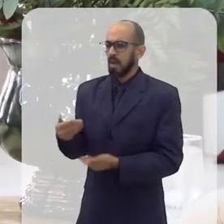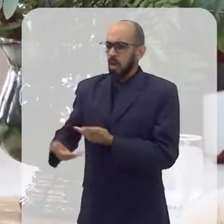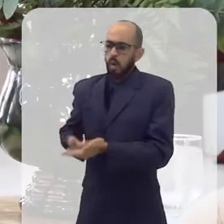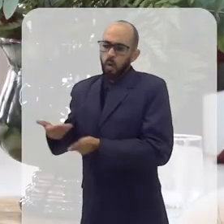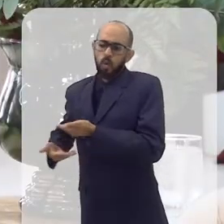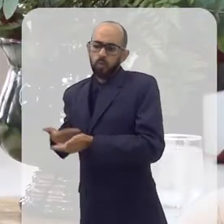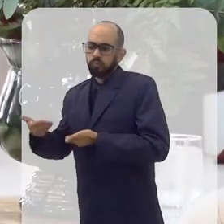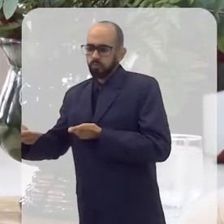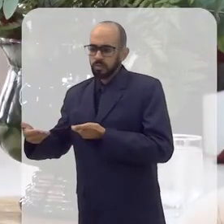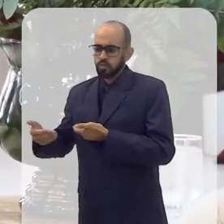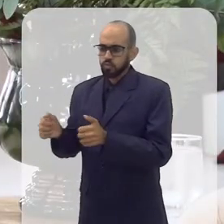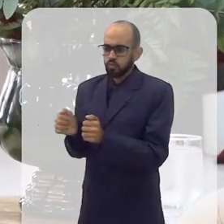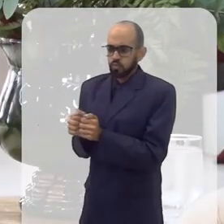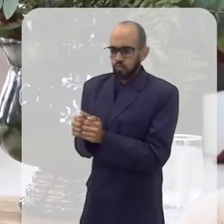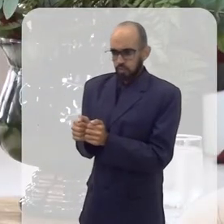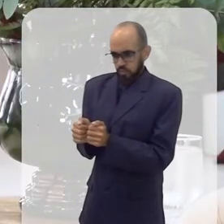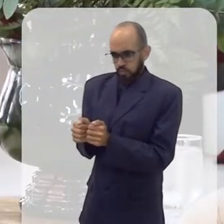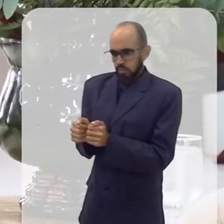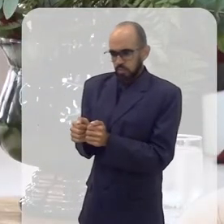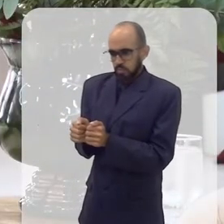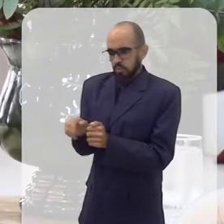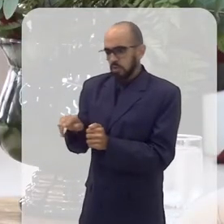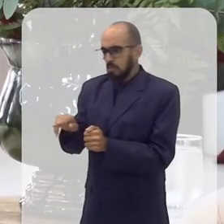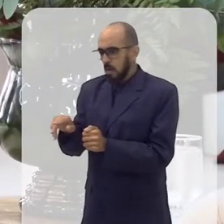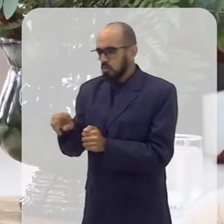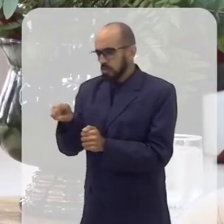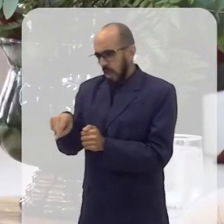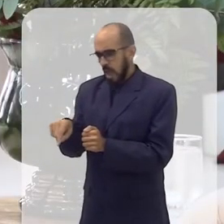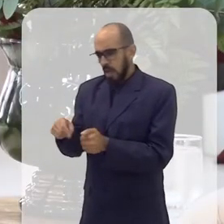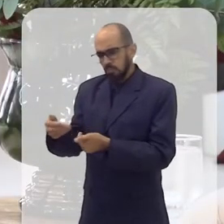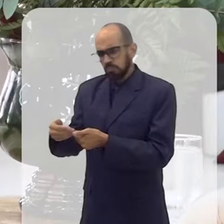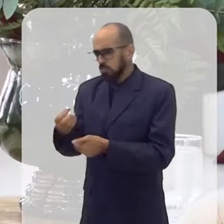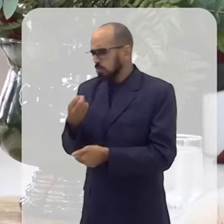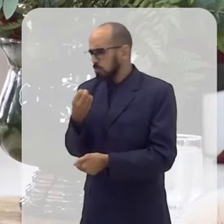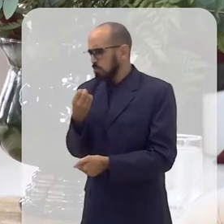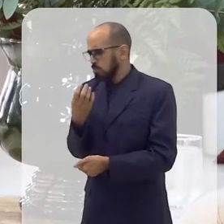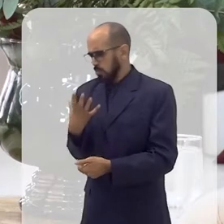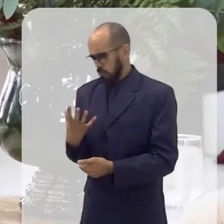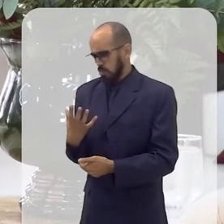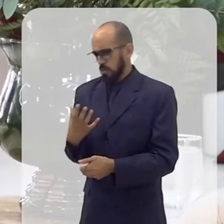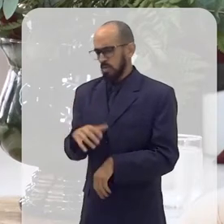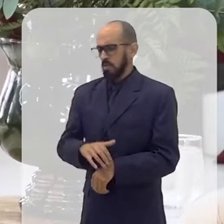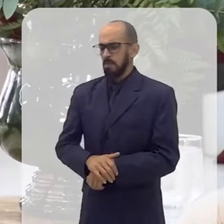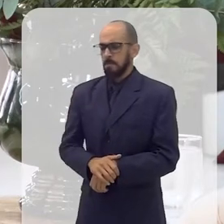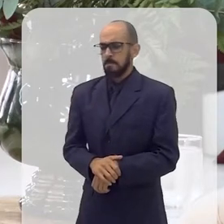a convivência de vocês. Ela é muito harmoniosa.